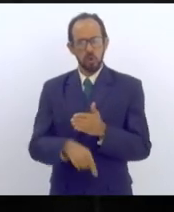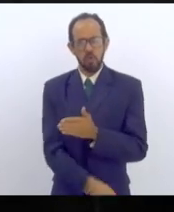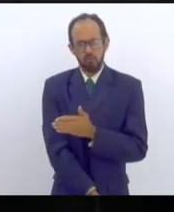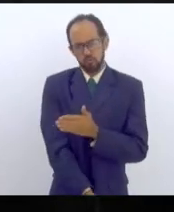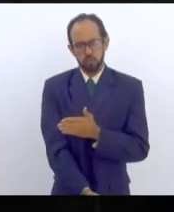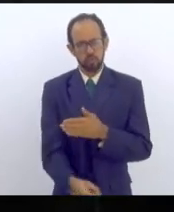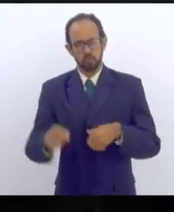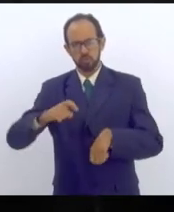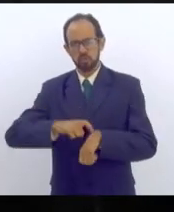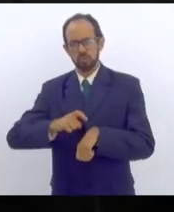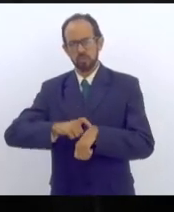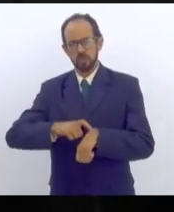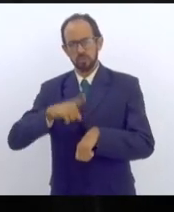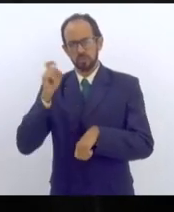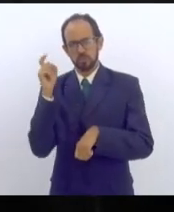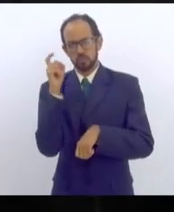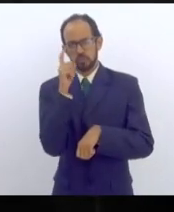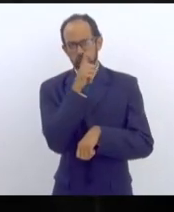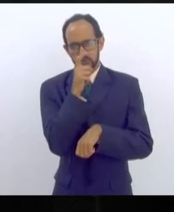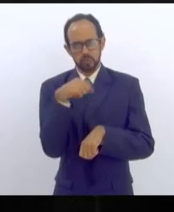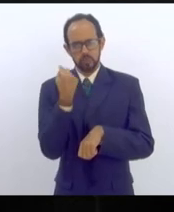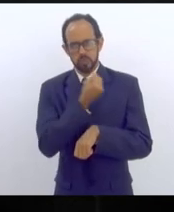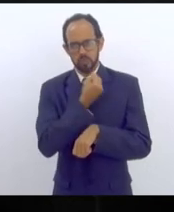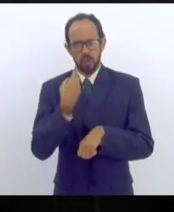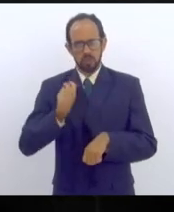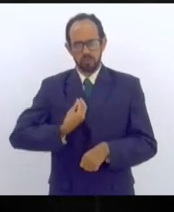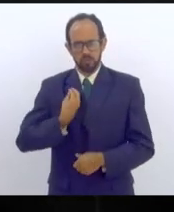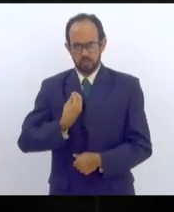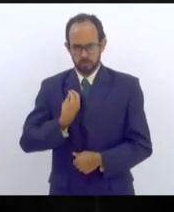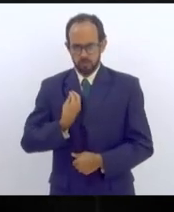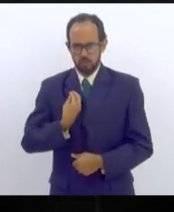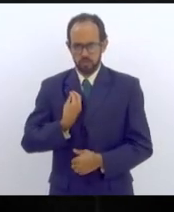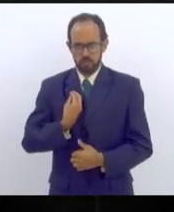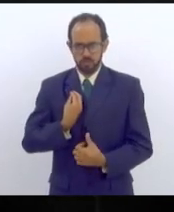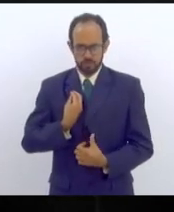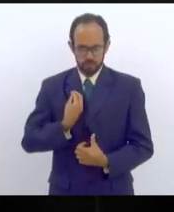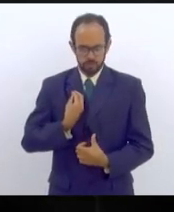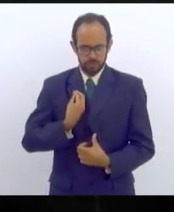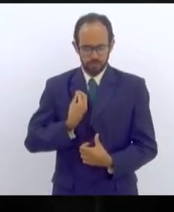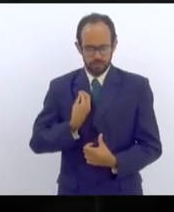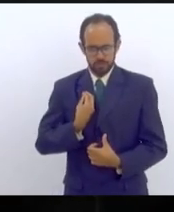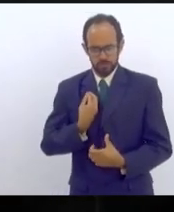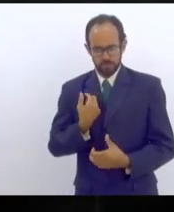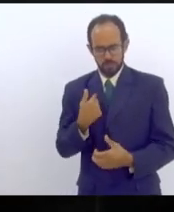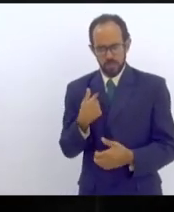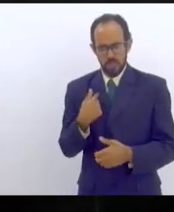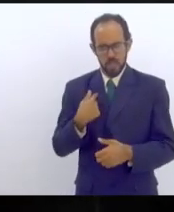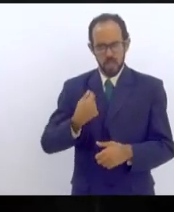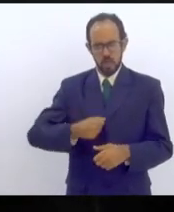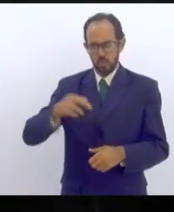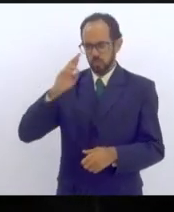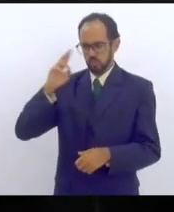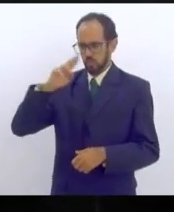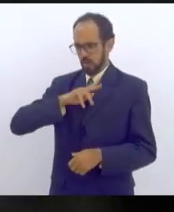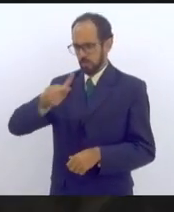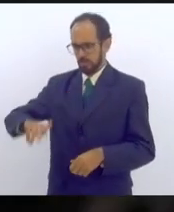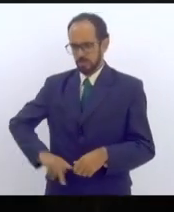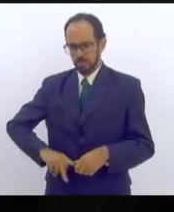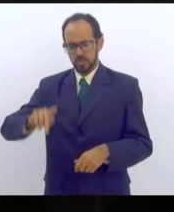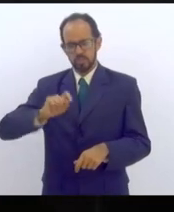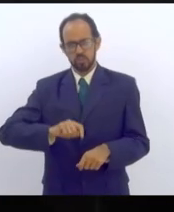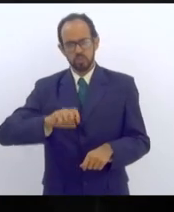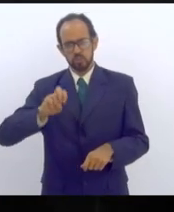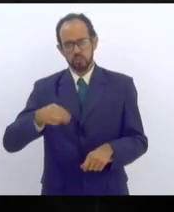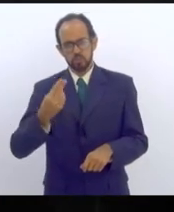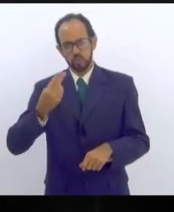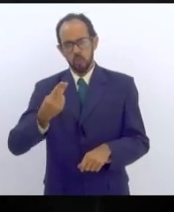tempos difíceis em que todos nós vivemos. Faço parte, senhora presidente, de uma